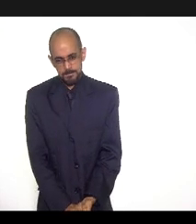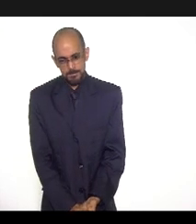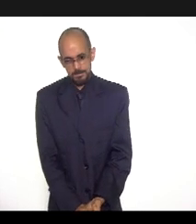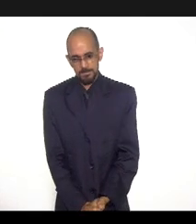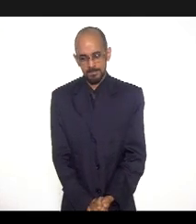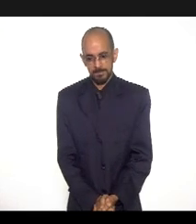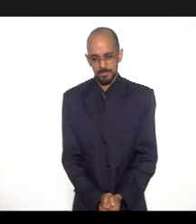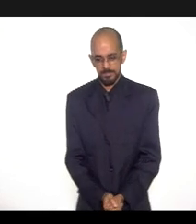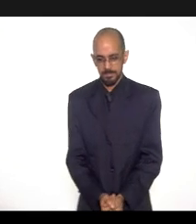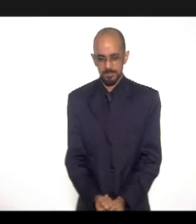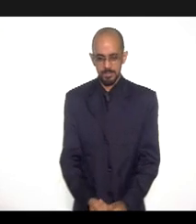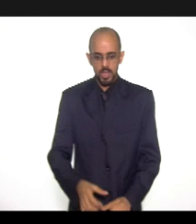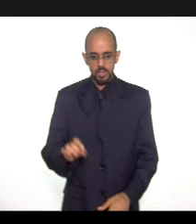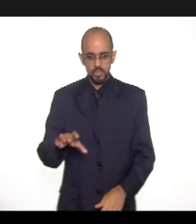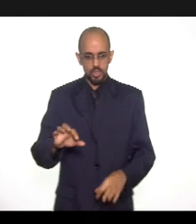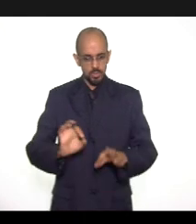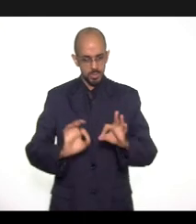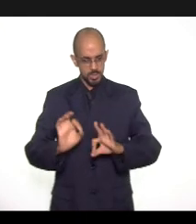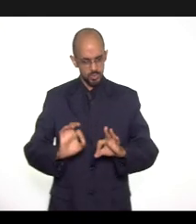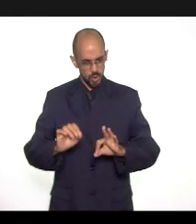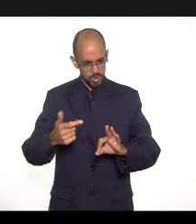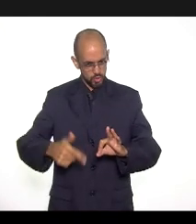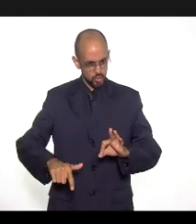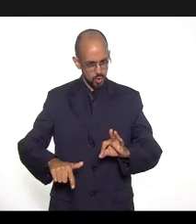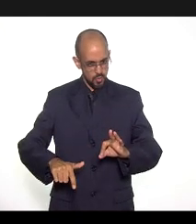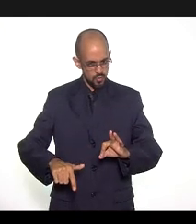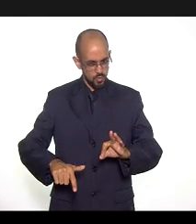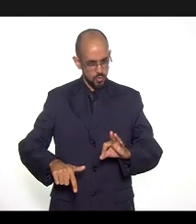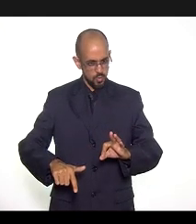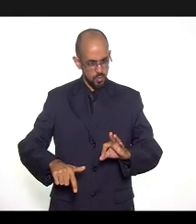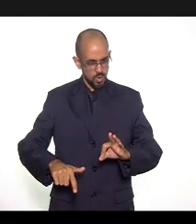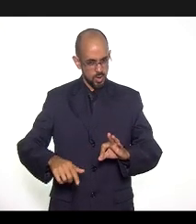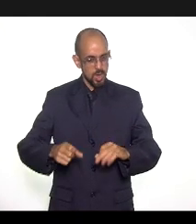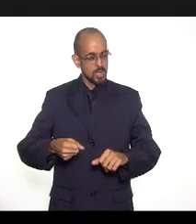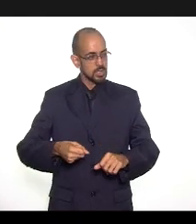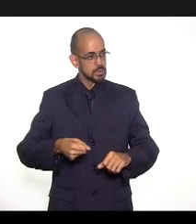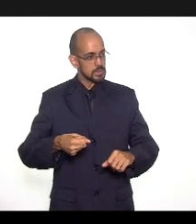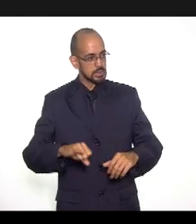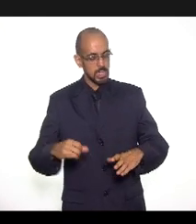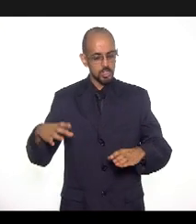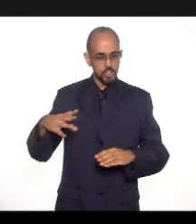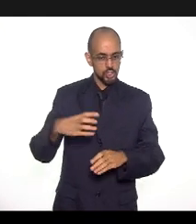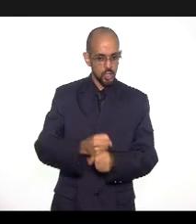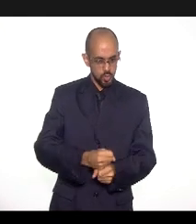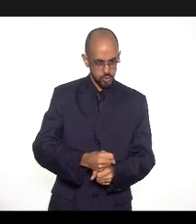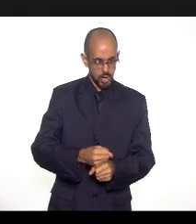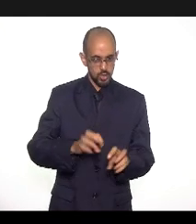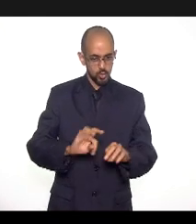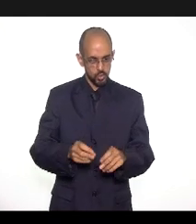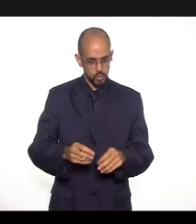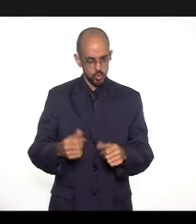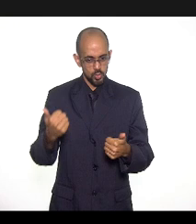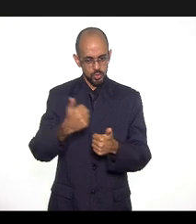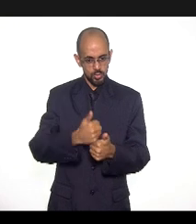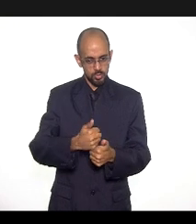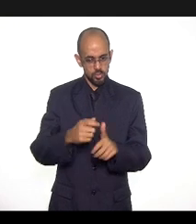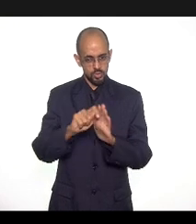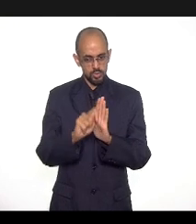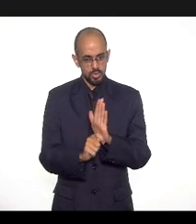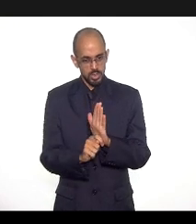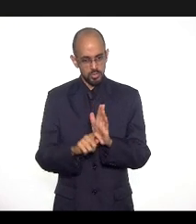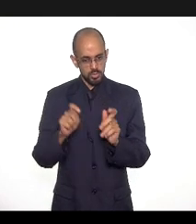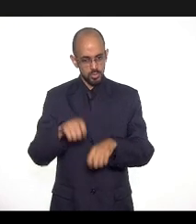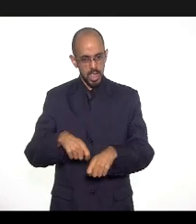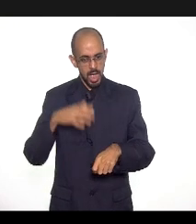Mas só uma questão de ordem, desculpa. É, aglutinando e esse substitutivo, dá para levar na pauta quando? Na,